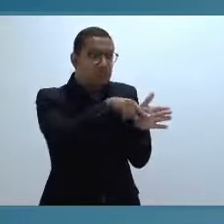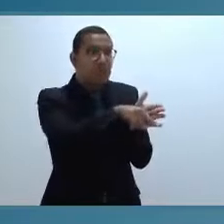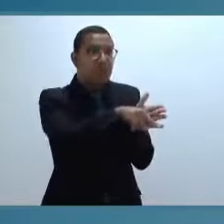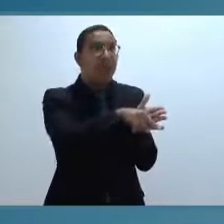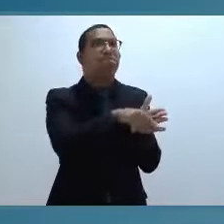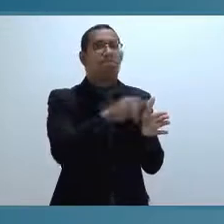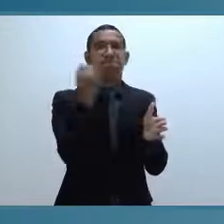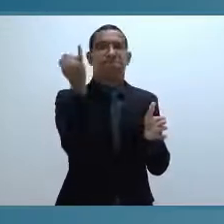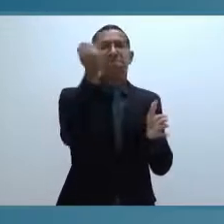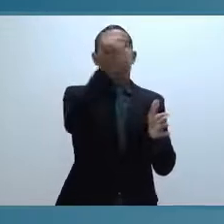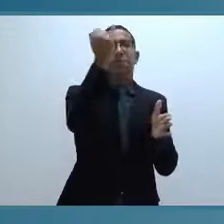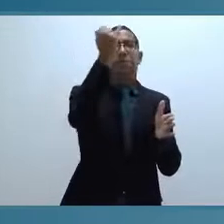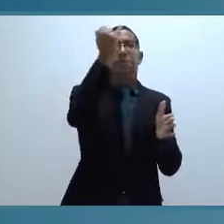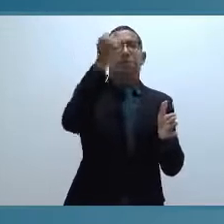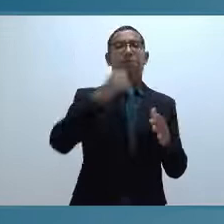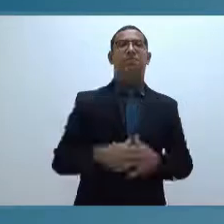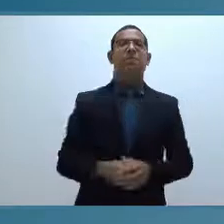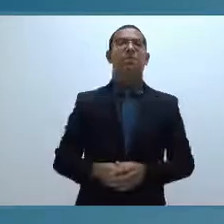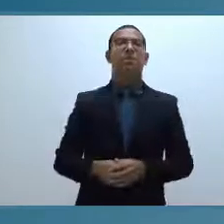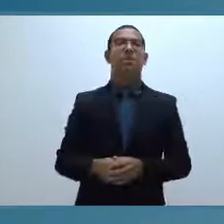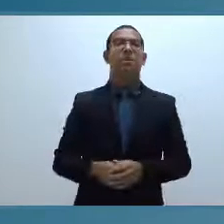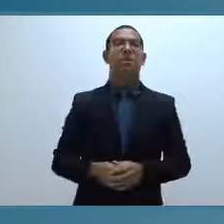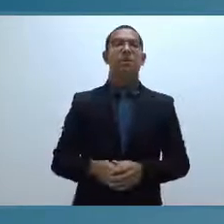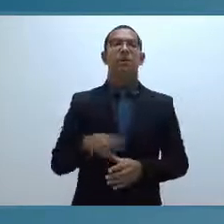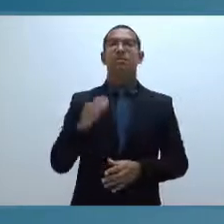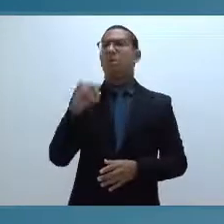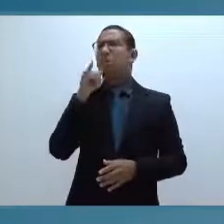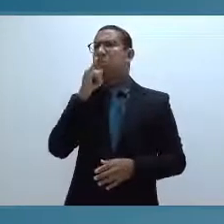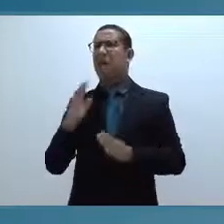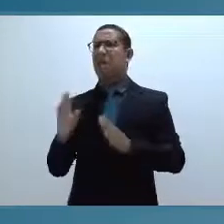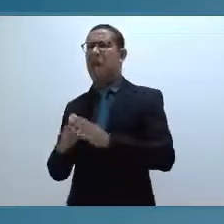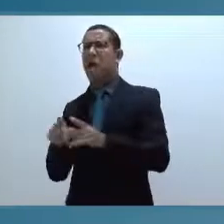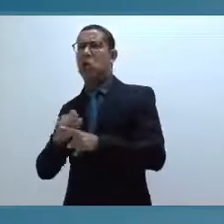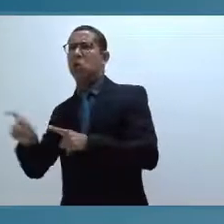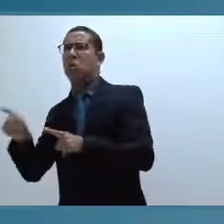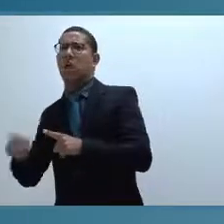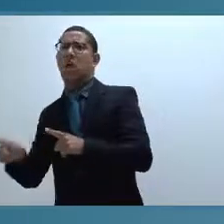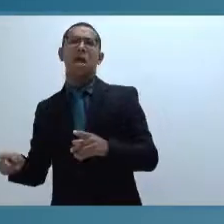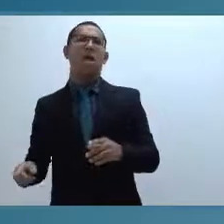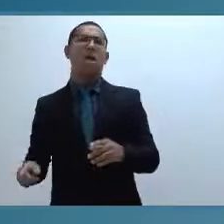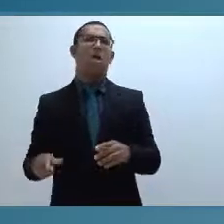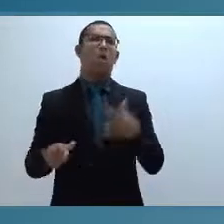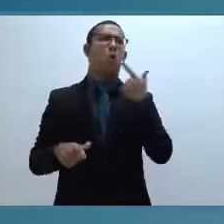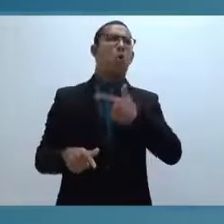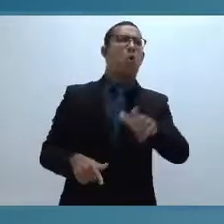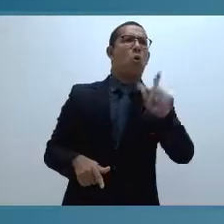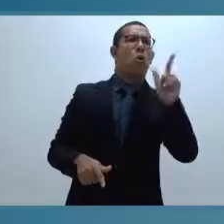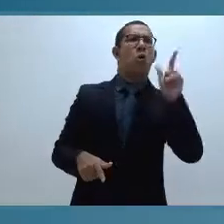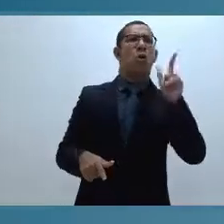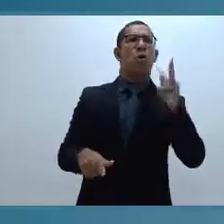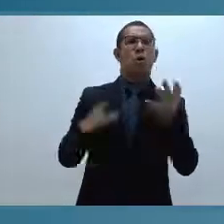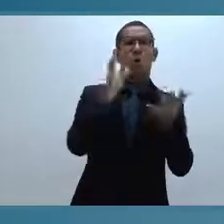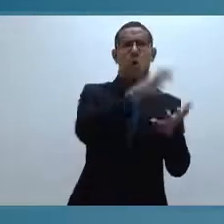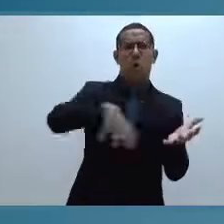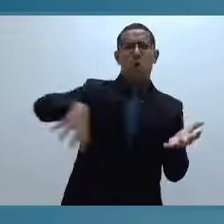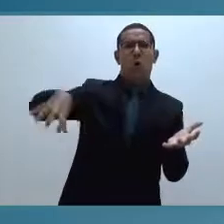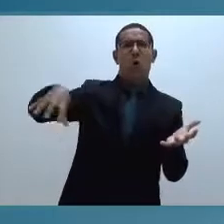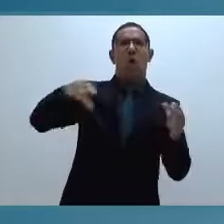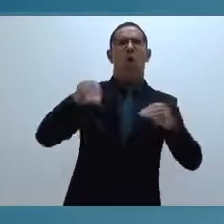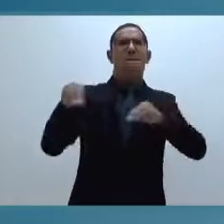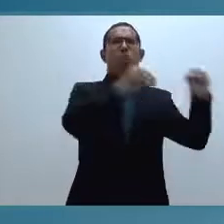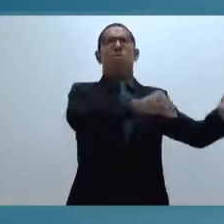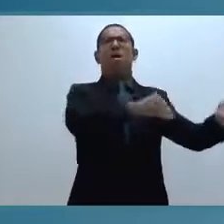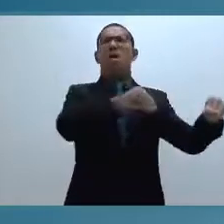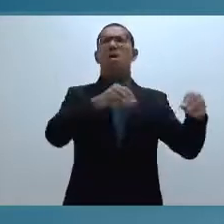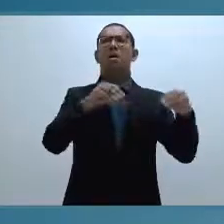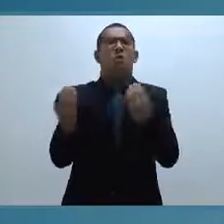Não existe hotel, não tem casa para alugar, uma coisa assim, uma dificuldade, podia atravessar para tomar o cristal pelo celular. Mas quase